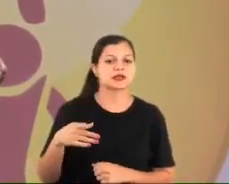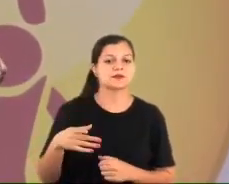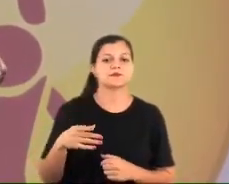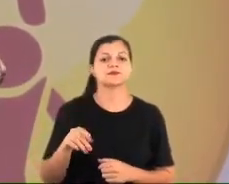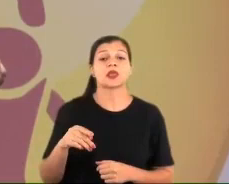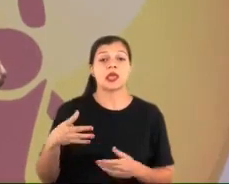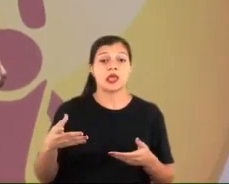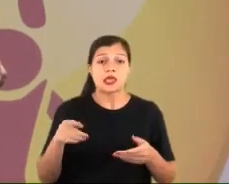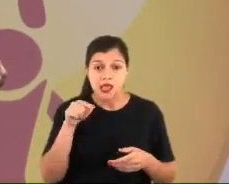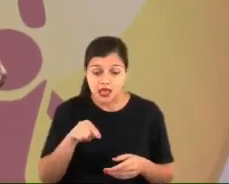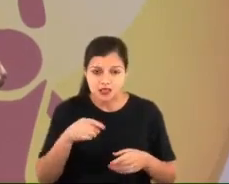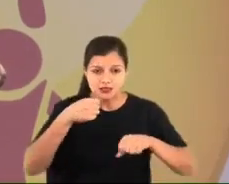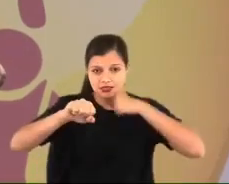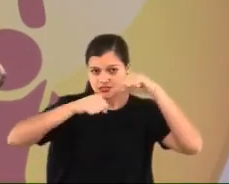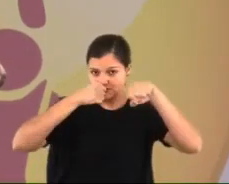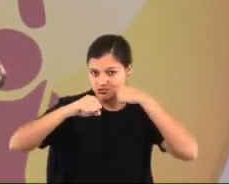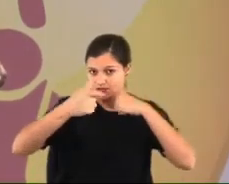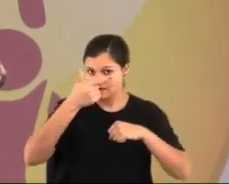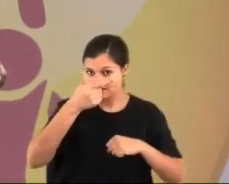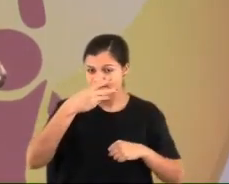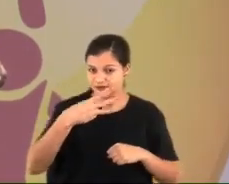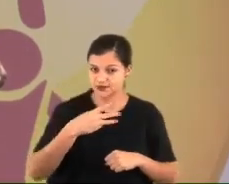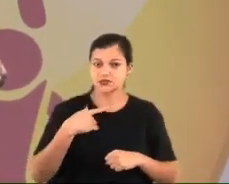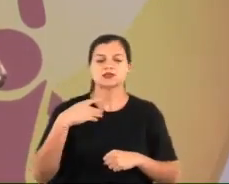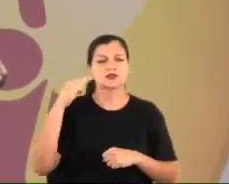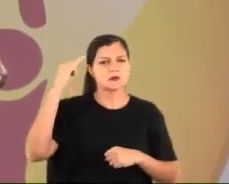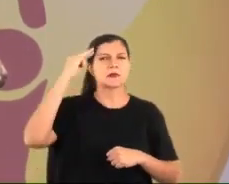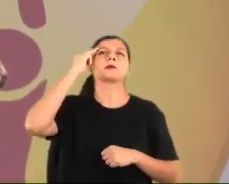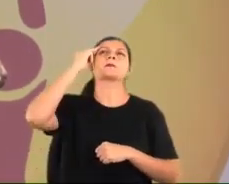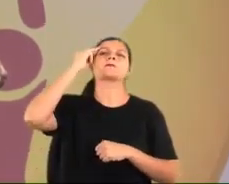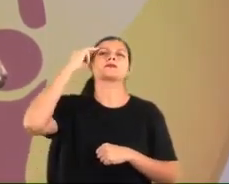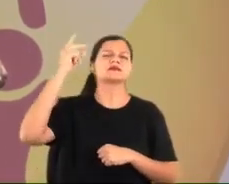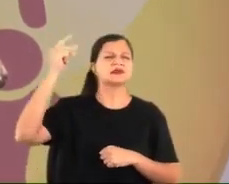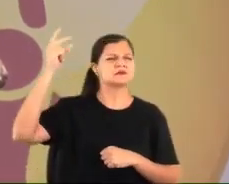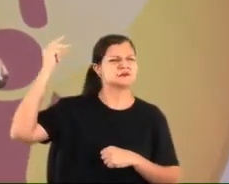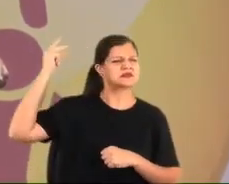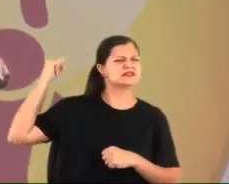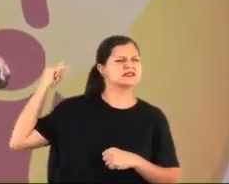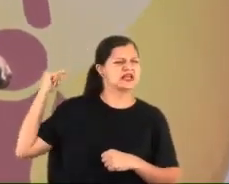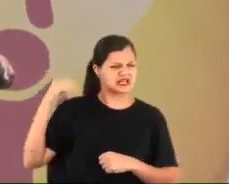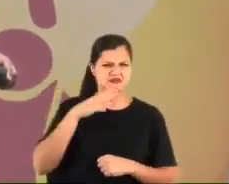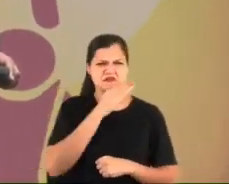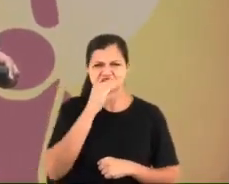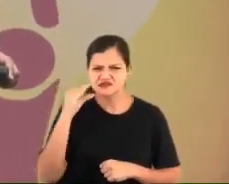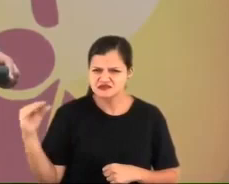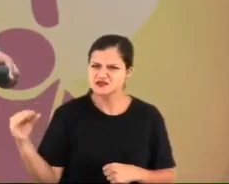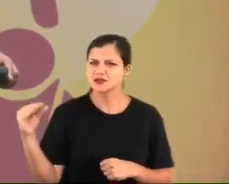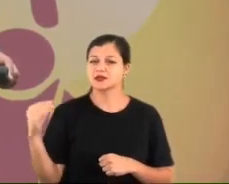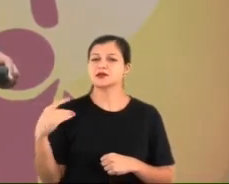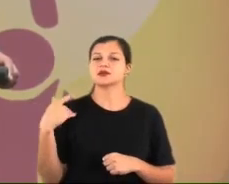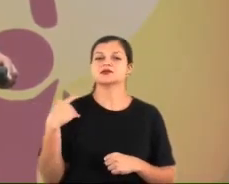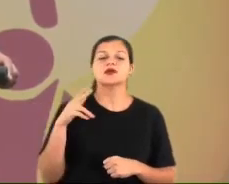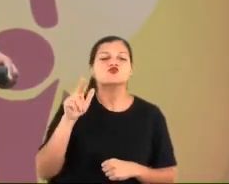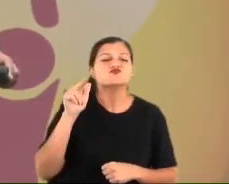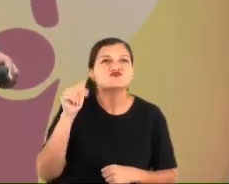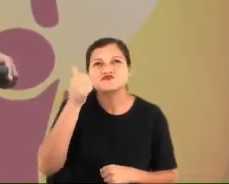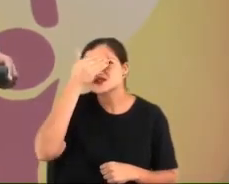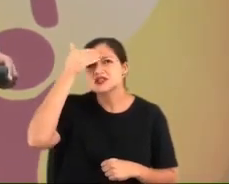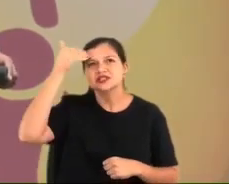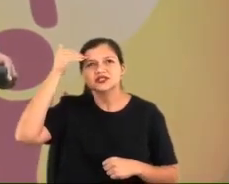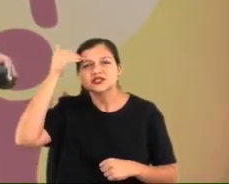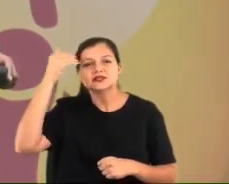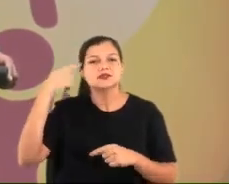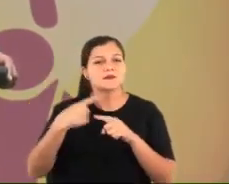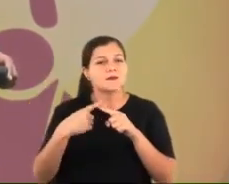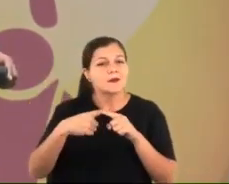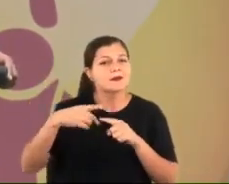pouco antiga, mas esses versículos correm no meu sangue, eu não consigo mais esquecer dessas lições. E são